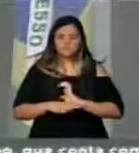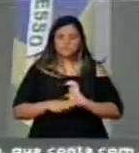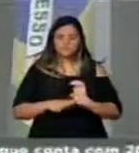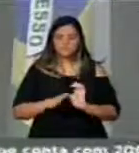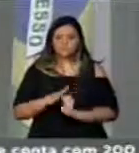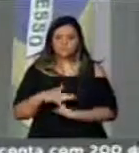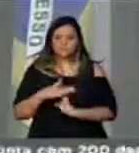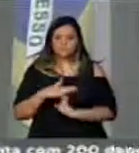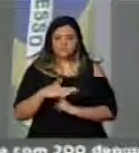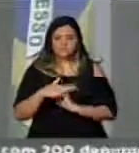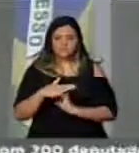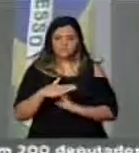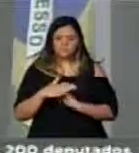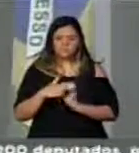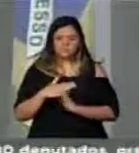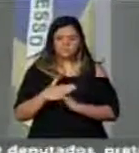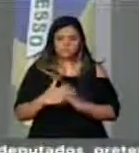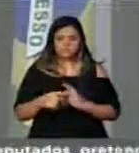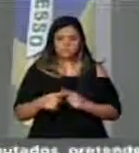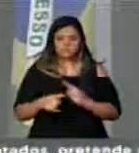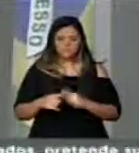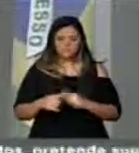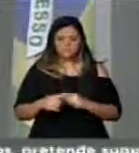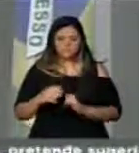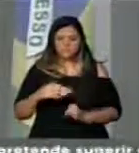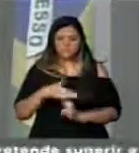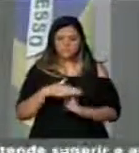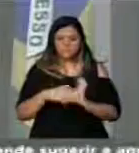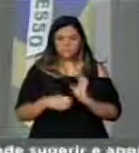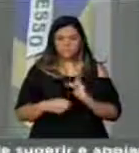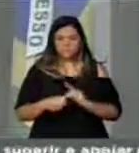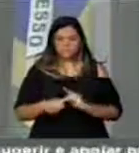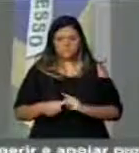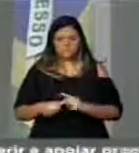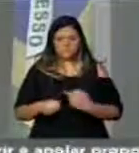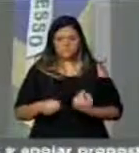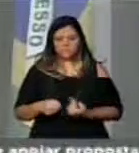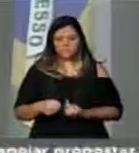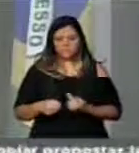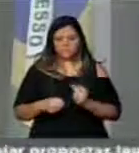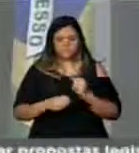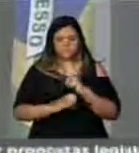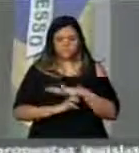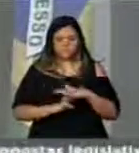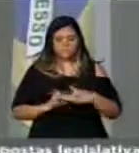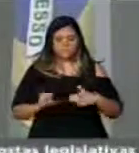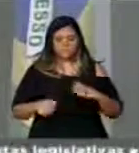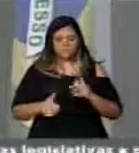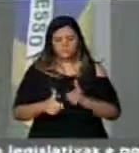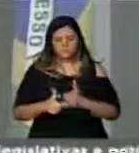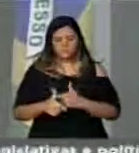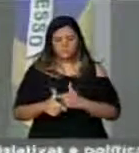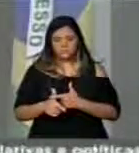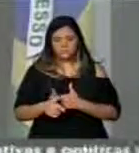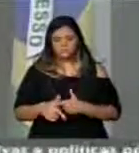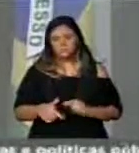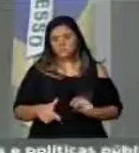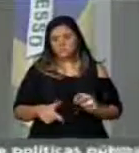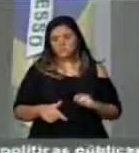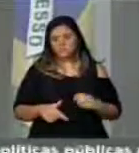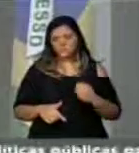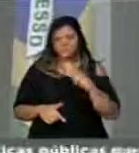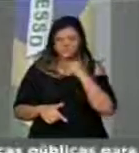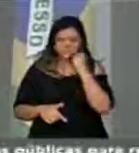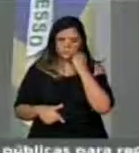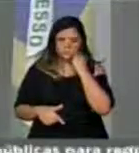desvirtuamento onde a petrobras é a nossa maior empresa se transformou na maior empresa do brasil a mais endividada do mundo o senador tasso jereissati